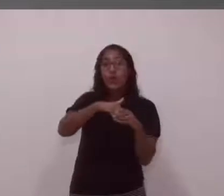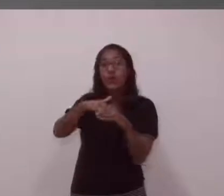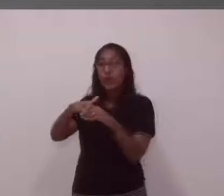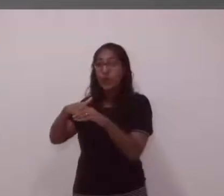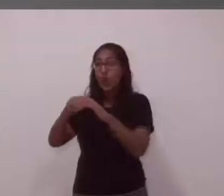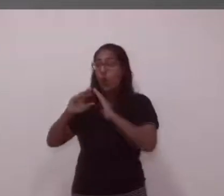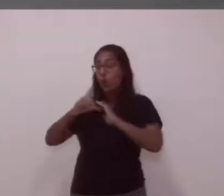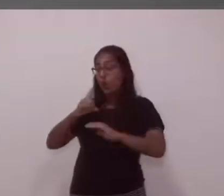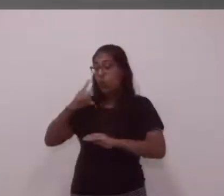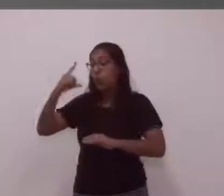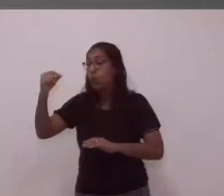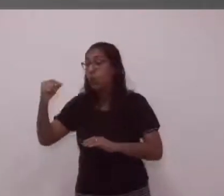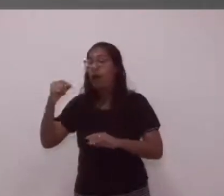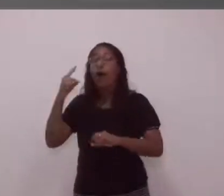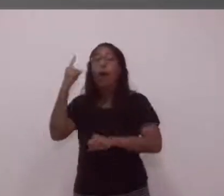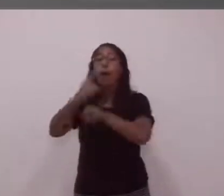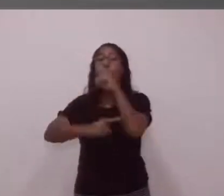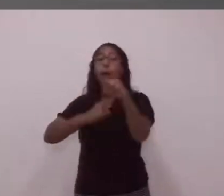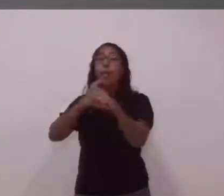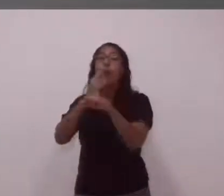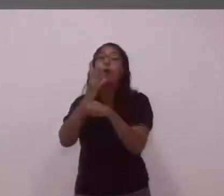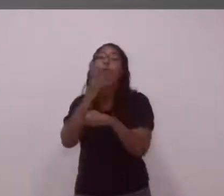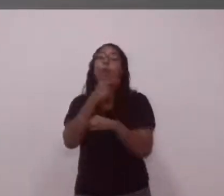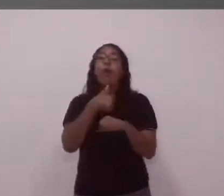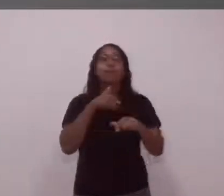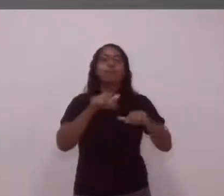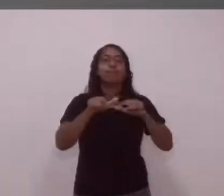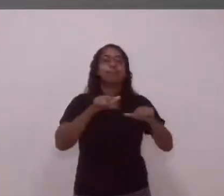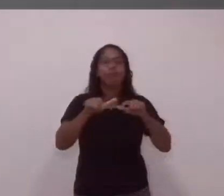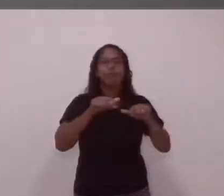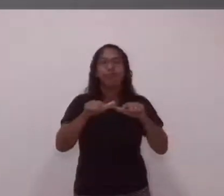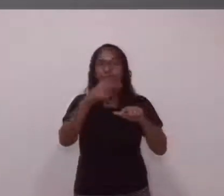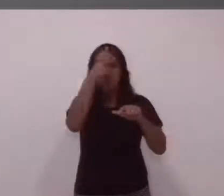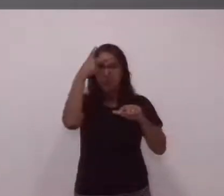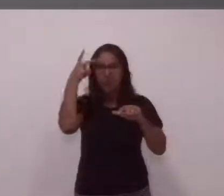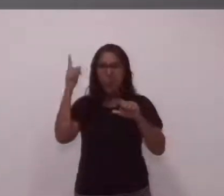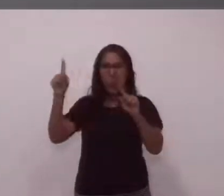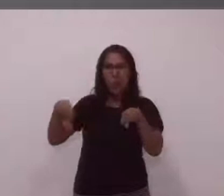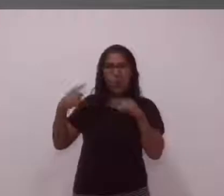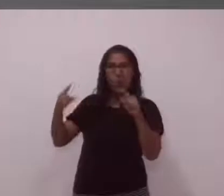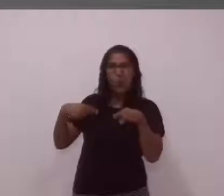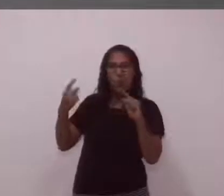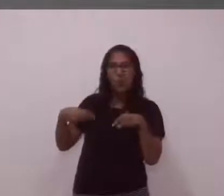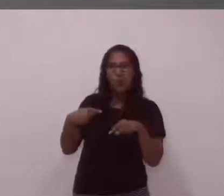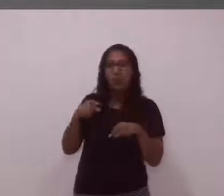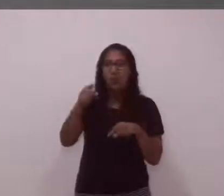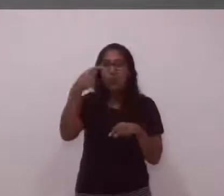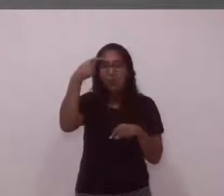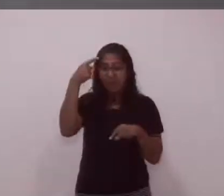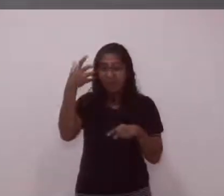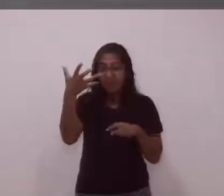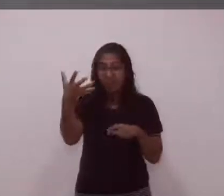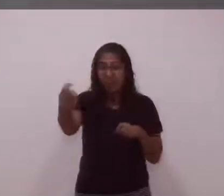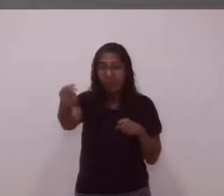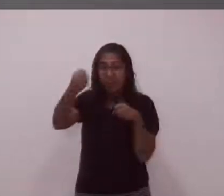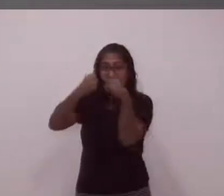que essas pessoas que falam isso ganhassem eleição e sentassem aqui para ver como é divertido estar aqui no nosso lugar e como é difícil